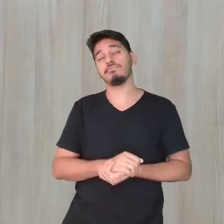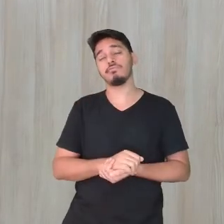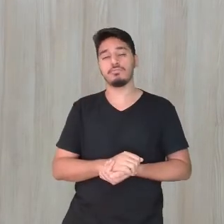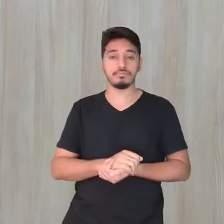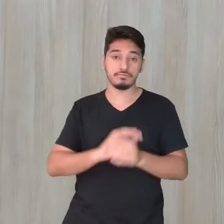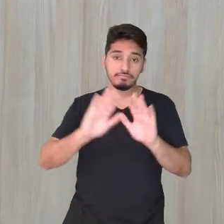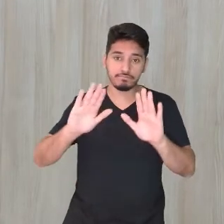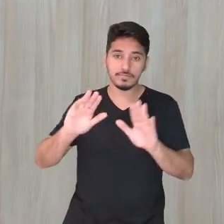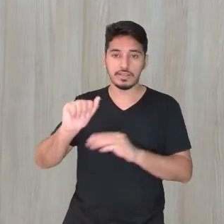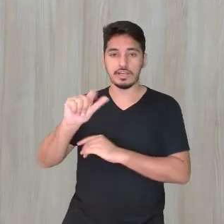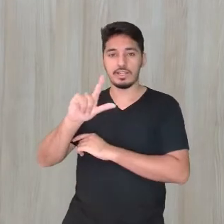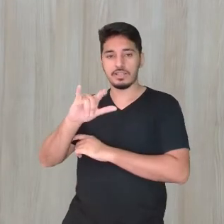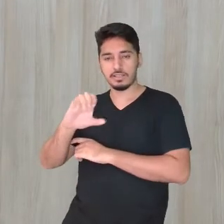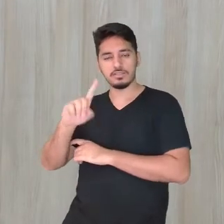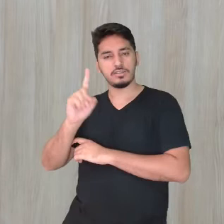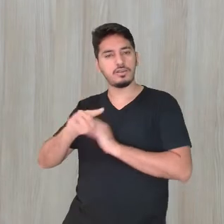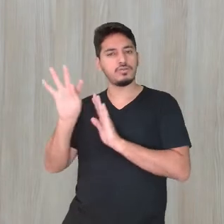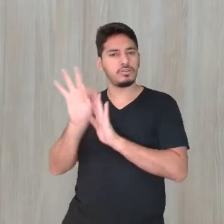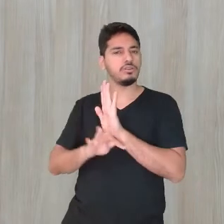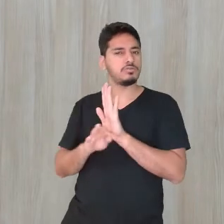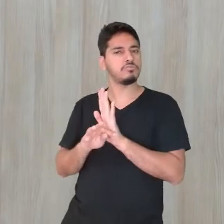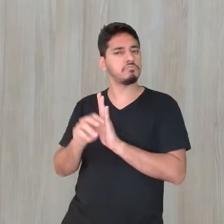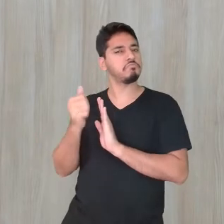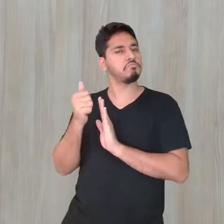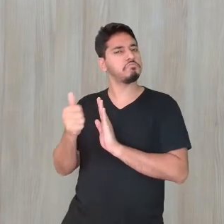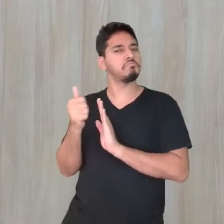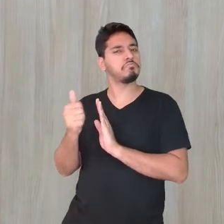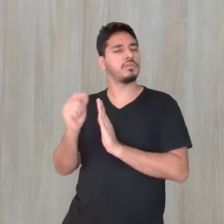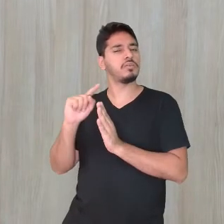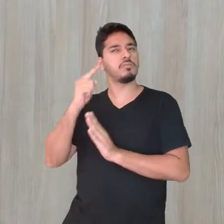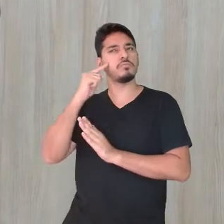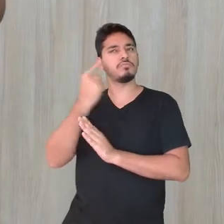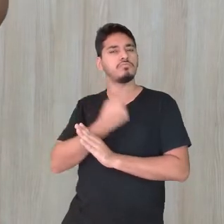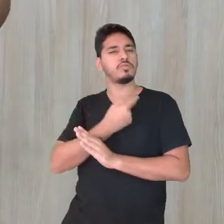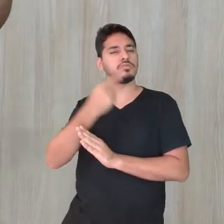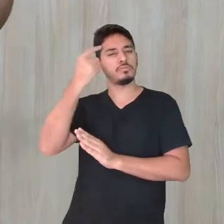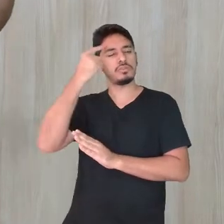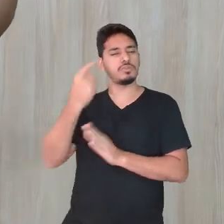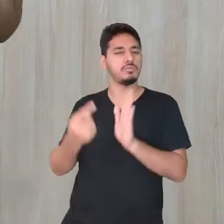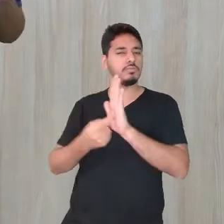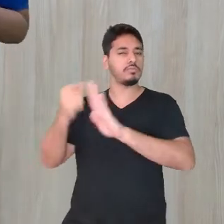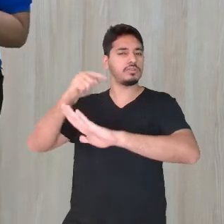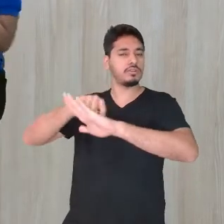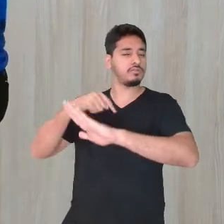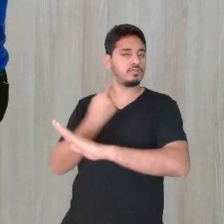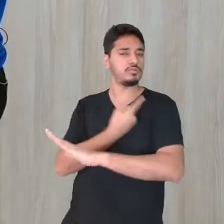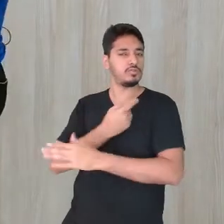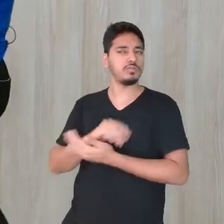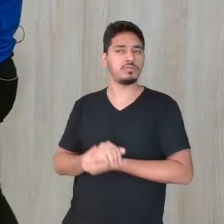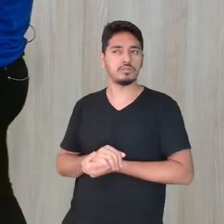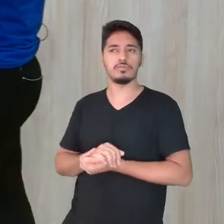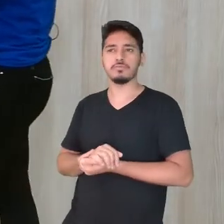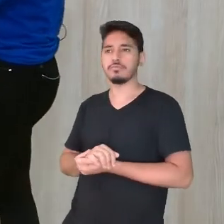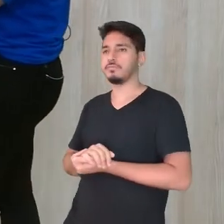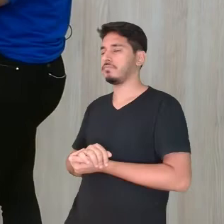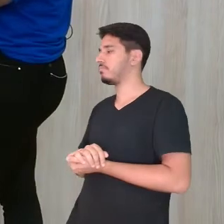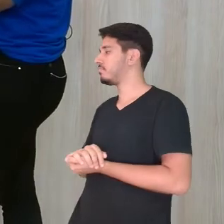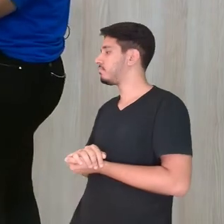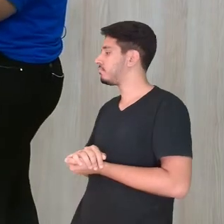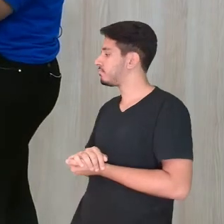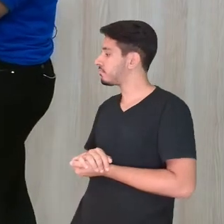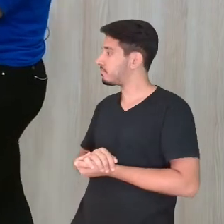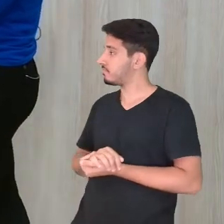Então, Alice é um texto muito potente para a gente pensar as metáforas sobre nós mesmos, né, professora Adriana? Sim, verdade. Muito